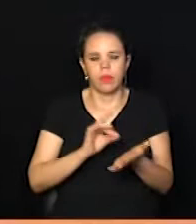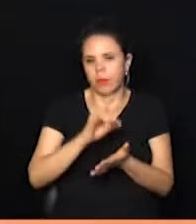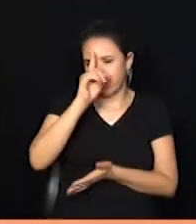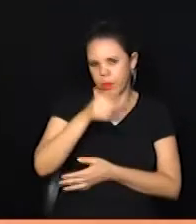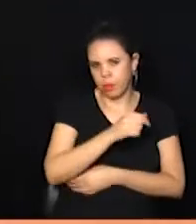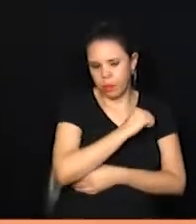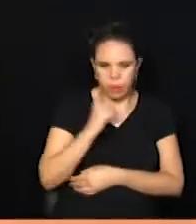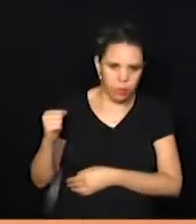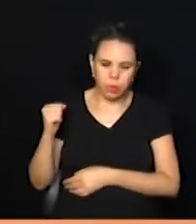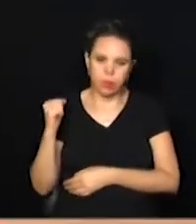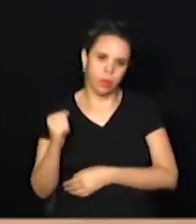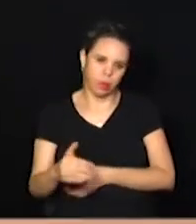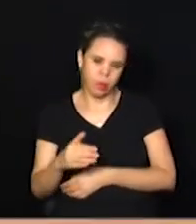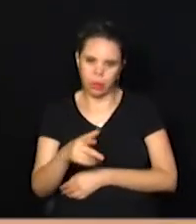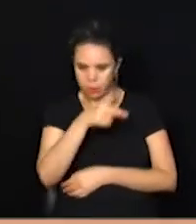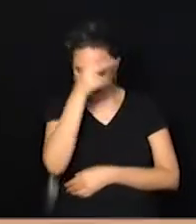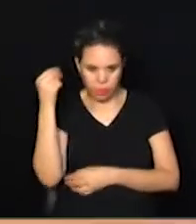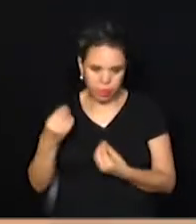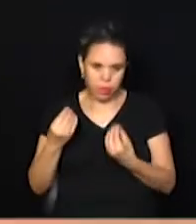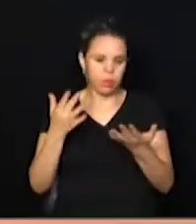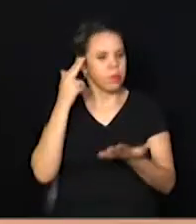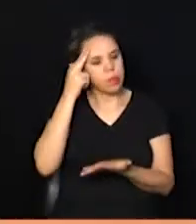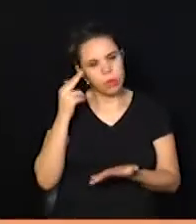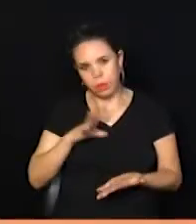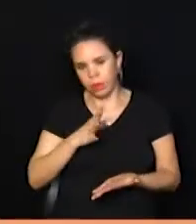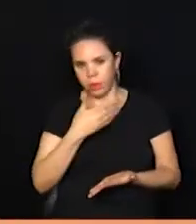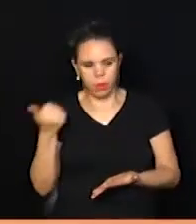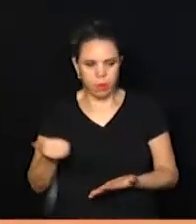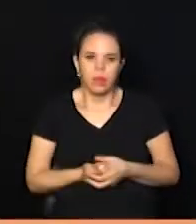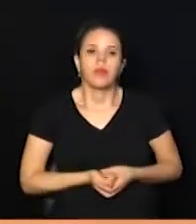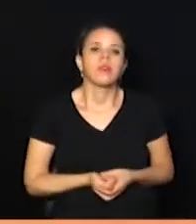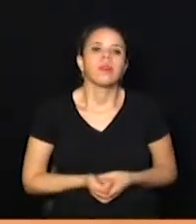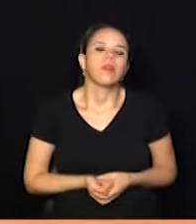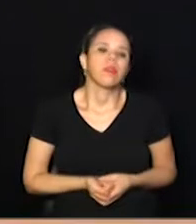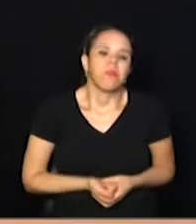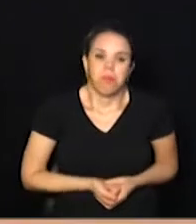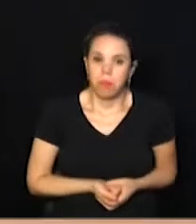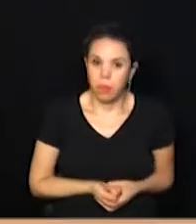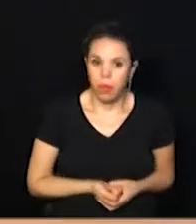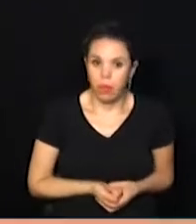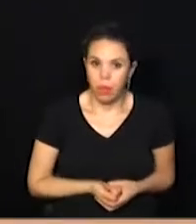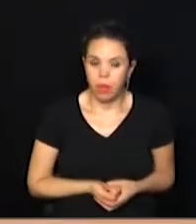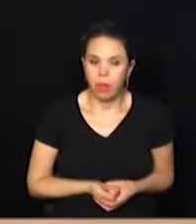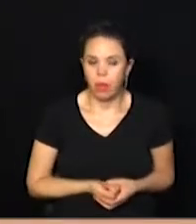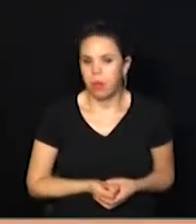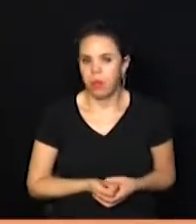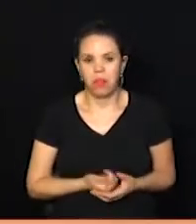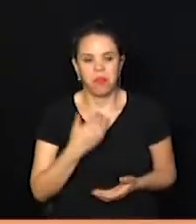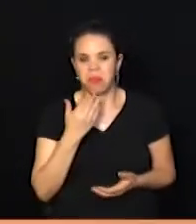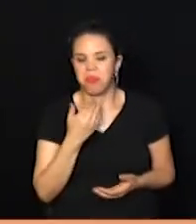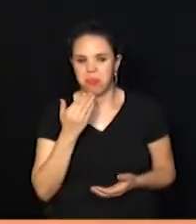nosso prefeito, aquele que nos deu o sonho de uma cidade melhor, fique no vazio, no